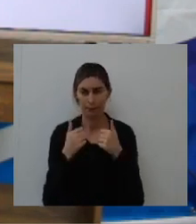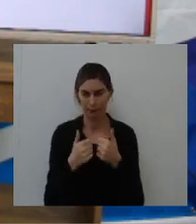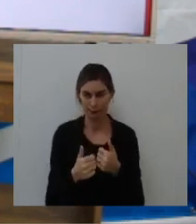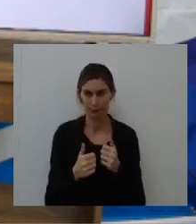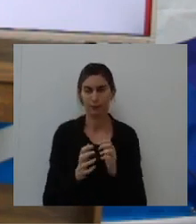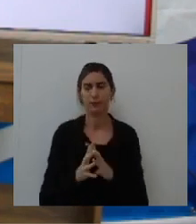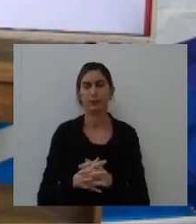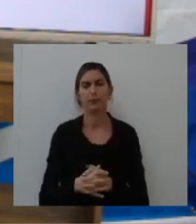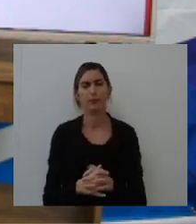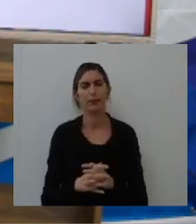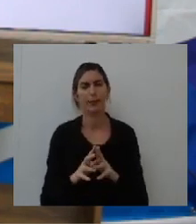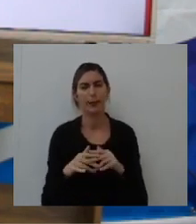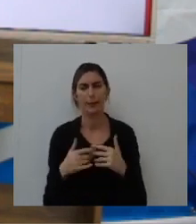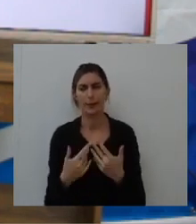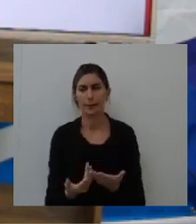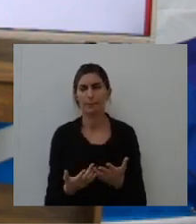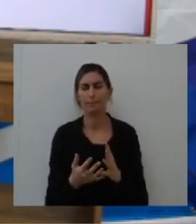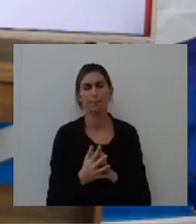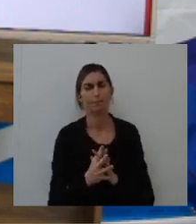certo?